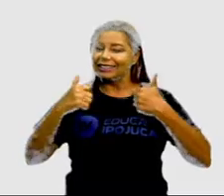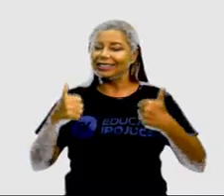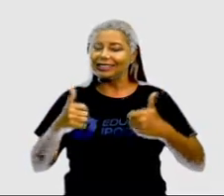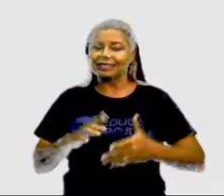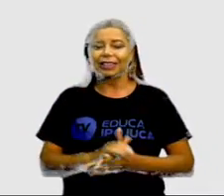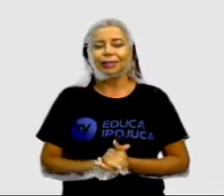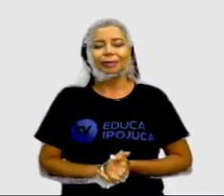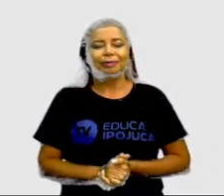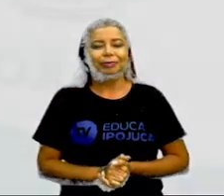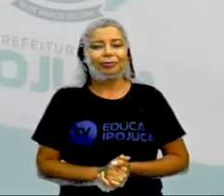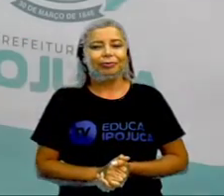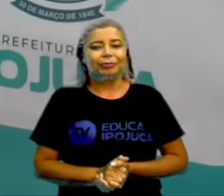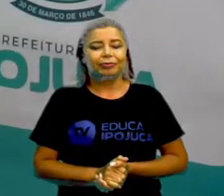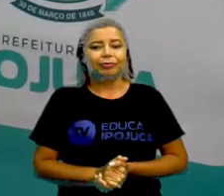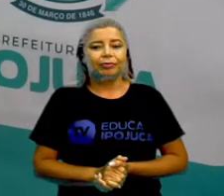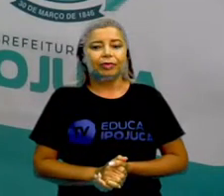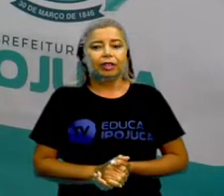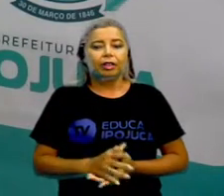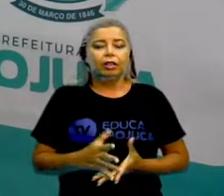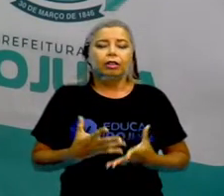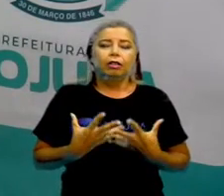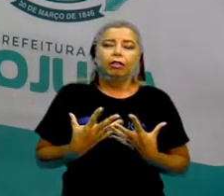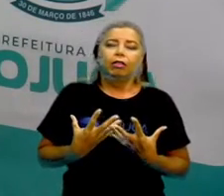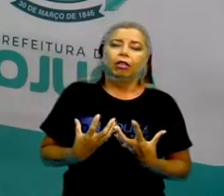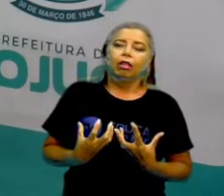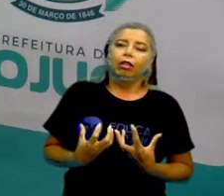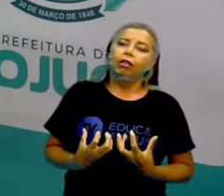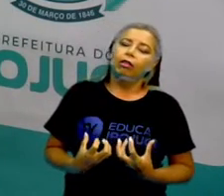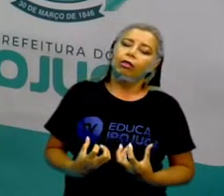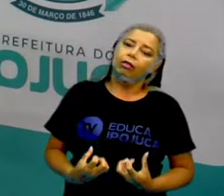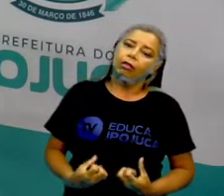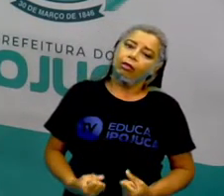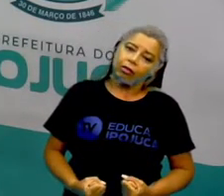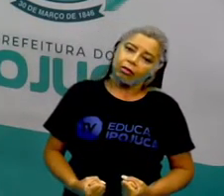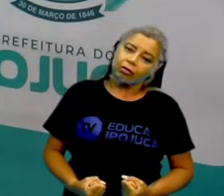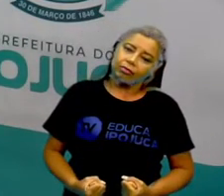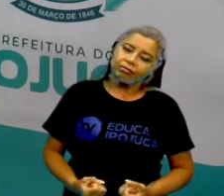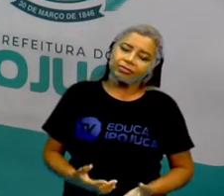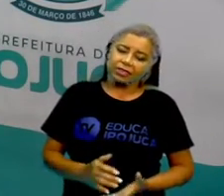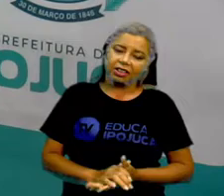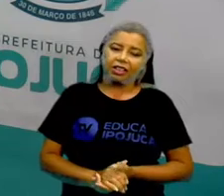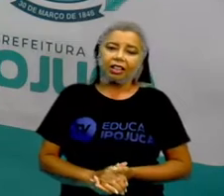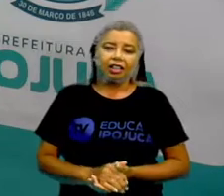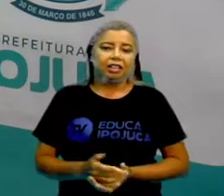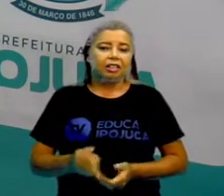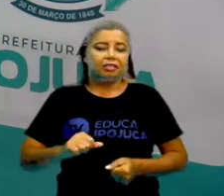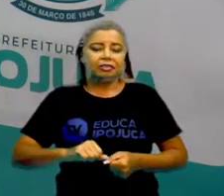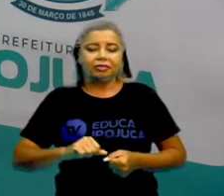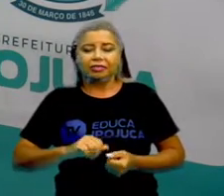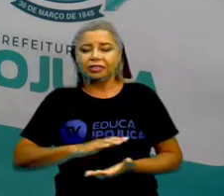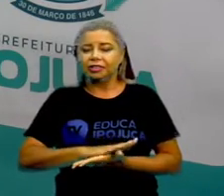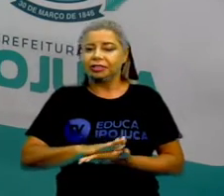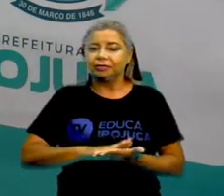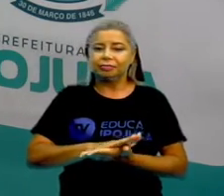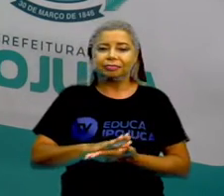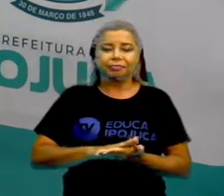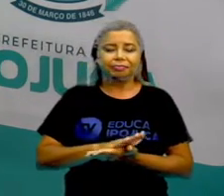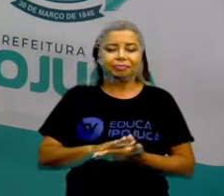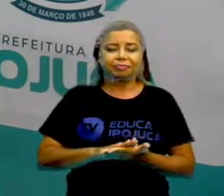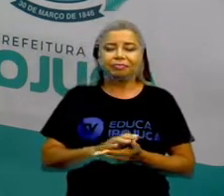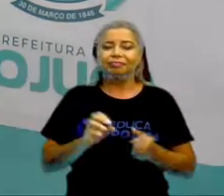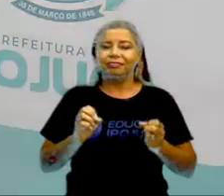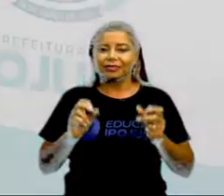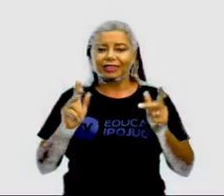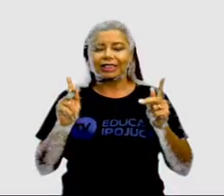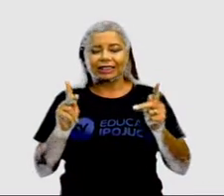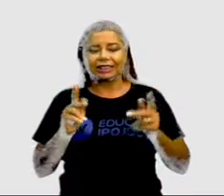exhausted, que seria o exausto, quando você está cansado, você não consegue fazer nada, ok? Então nós temos